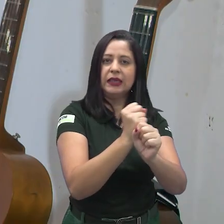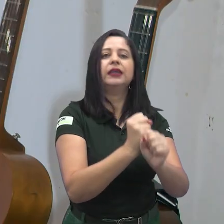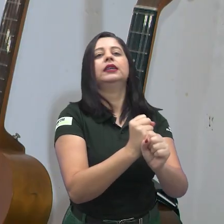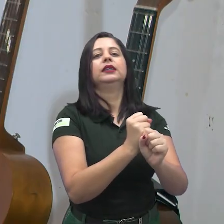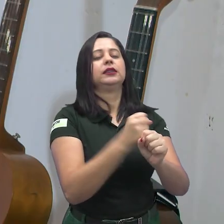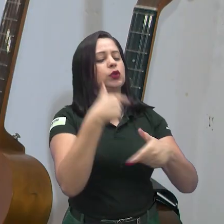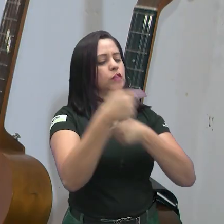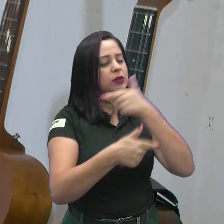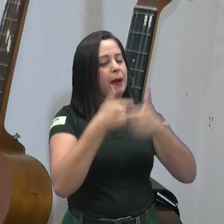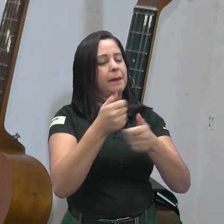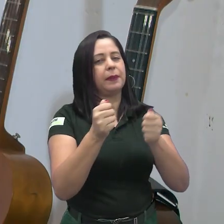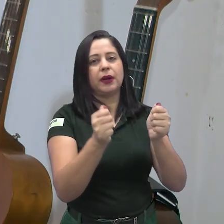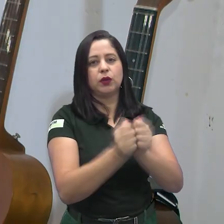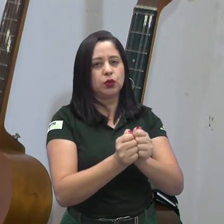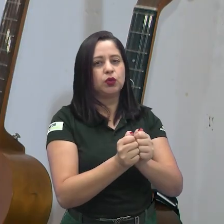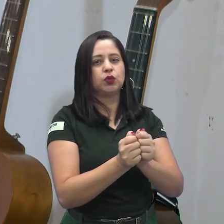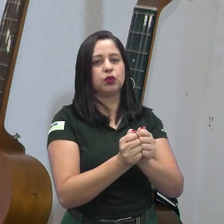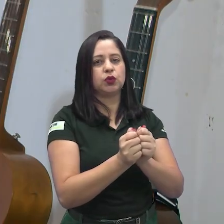Nesse trabalho.